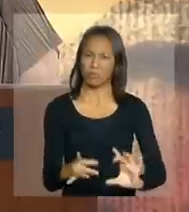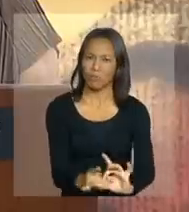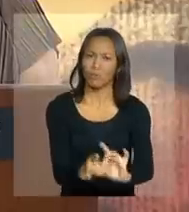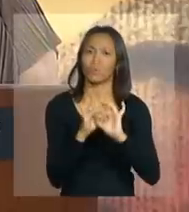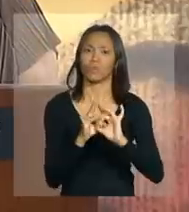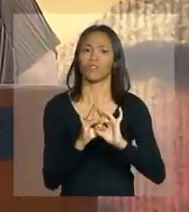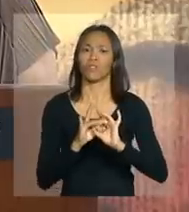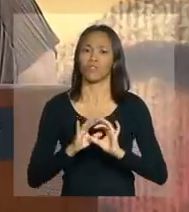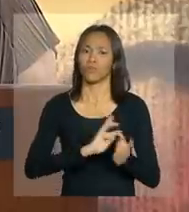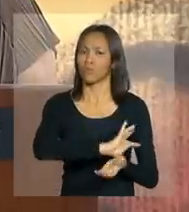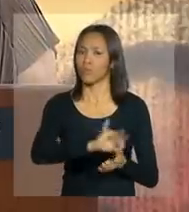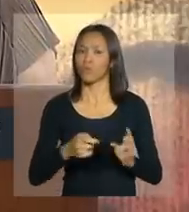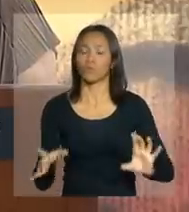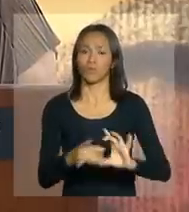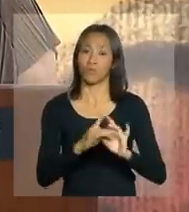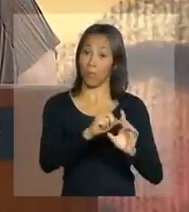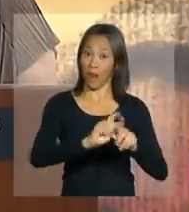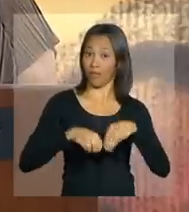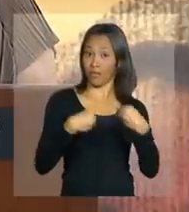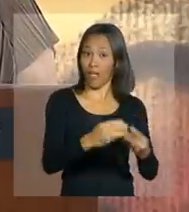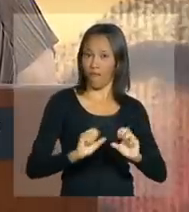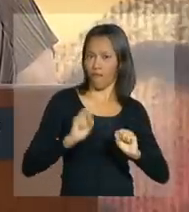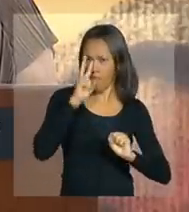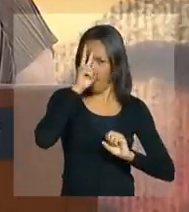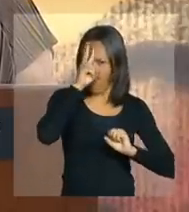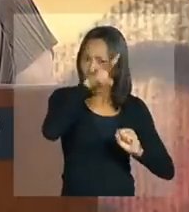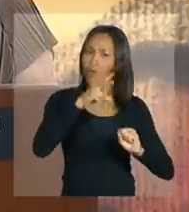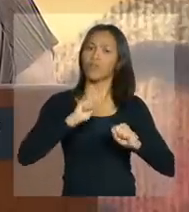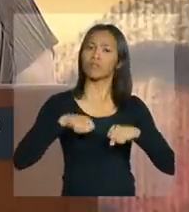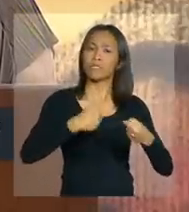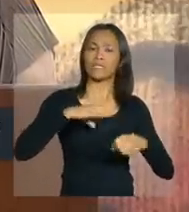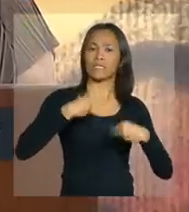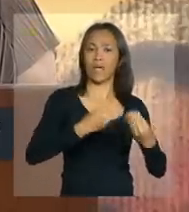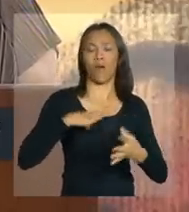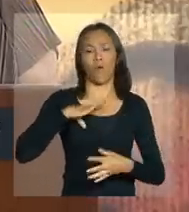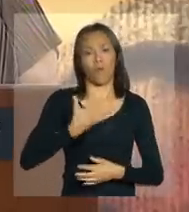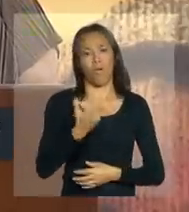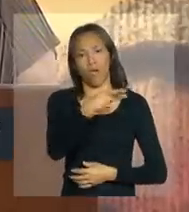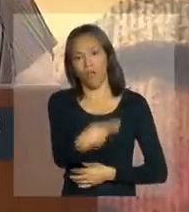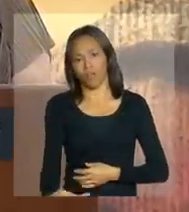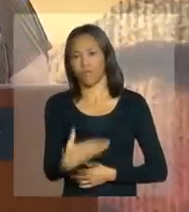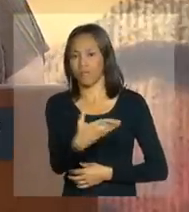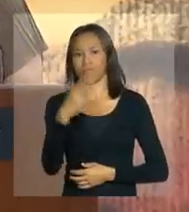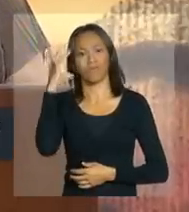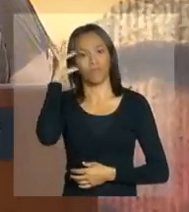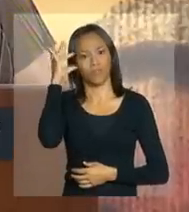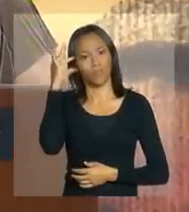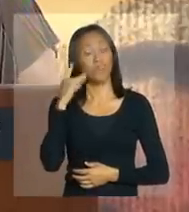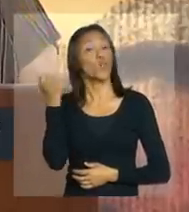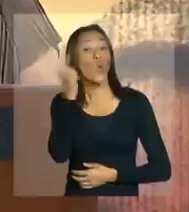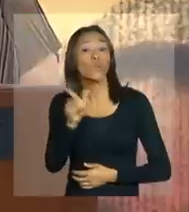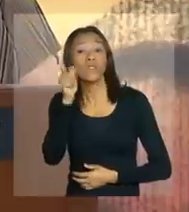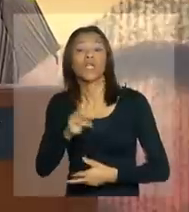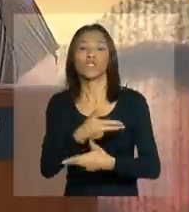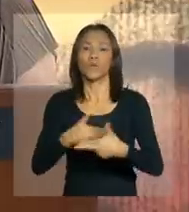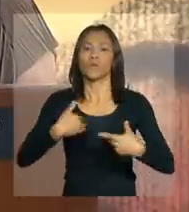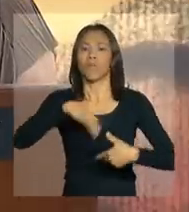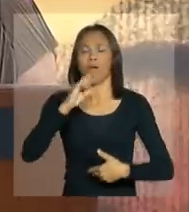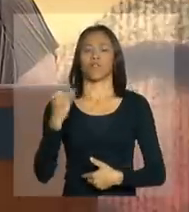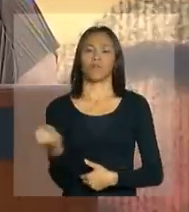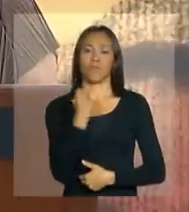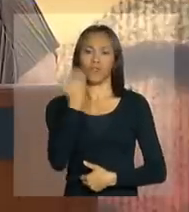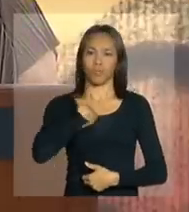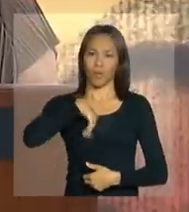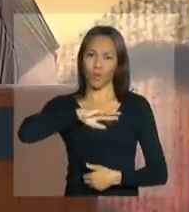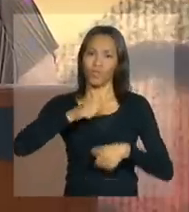forte para ela ter mais força e coragem e conseguir as coisas mais importante para nós que mora nas